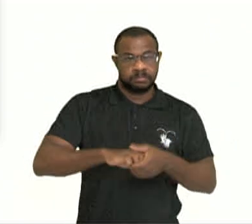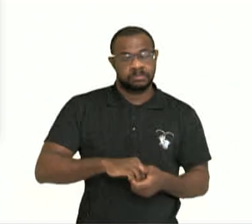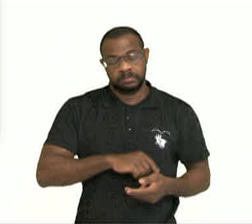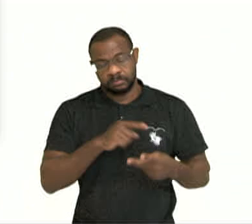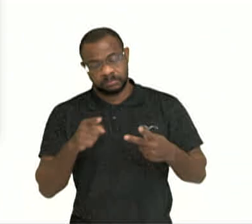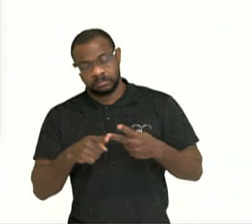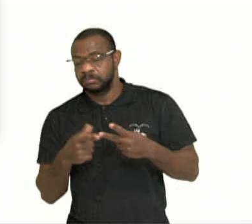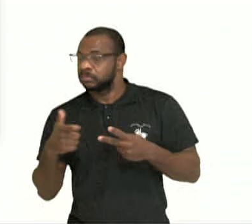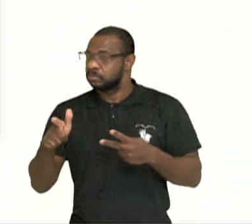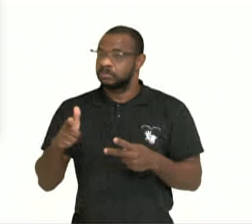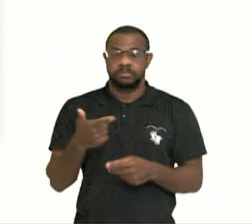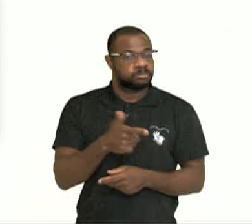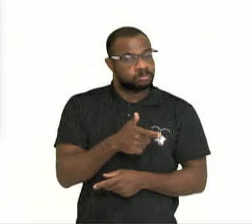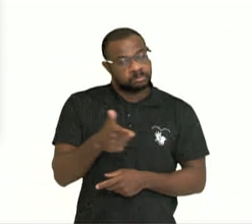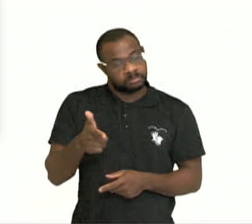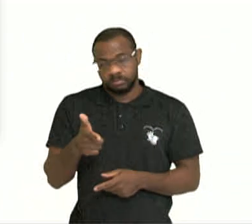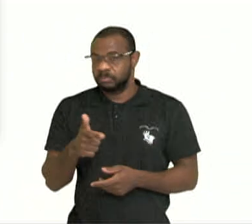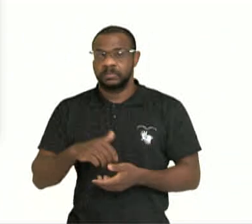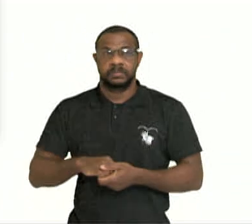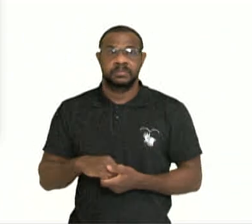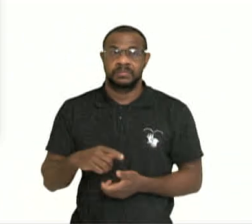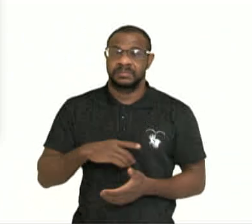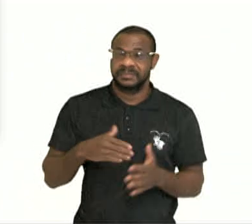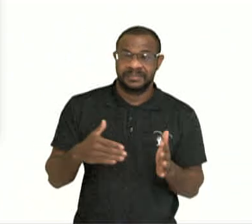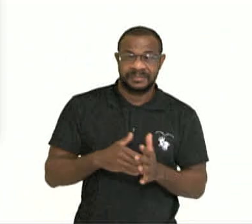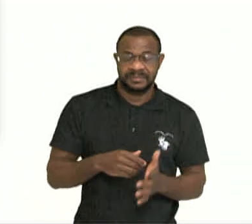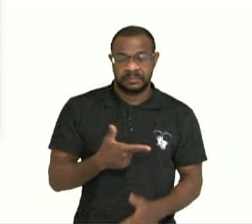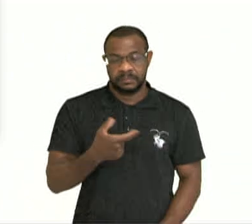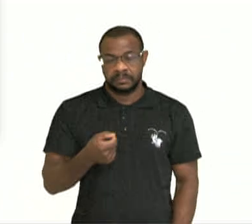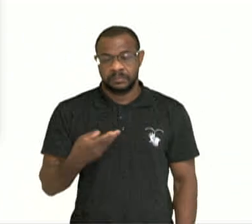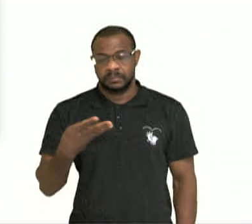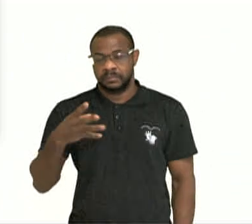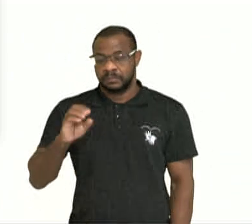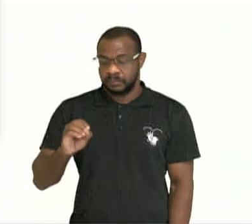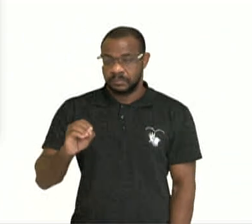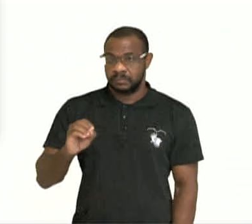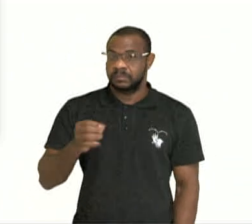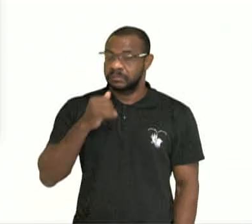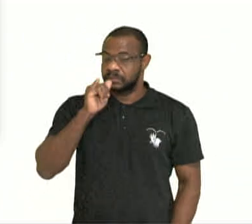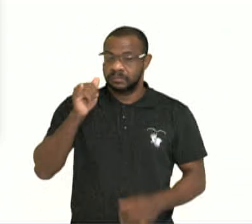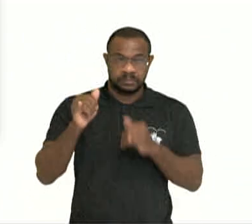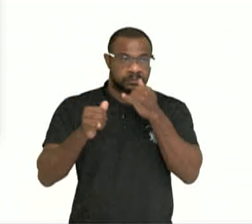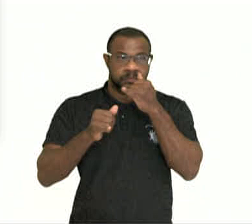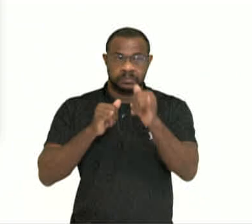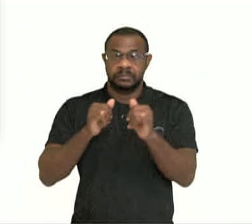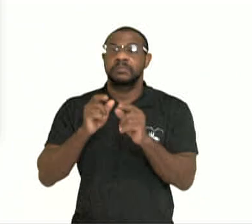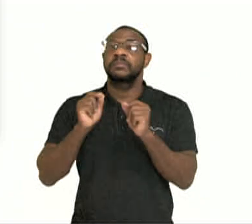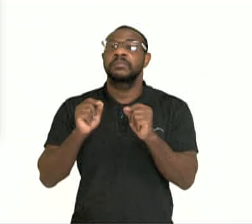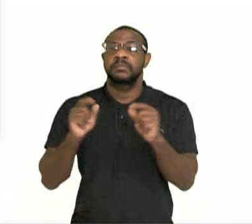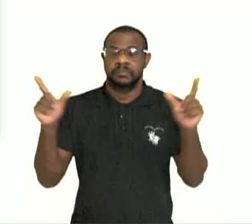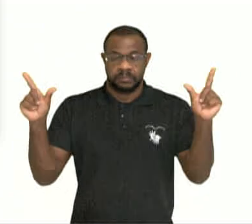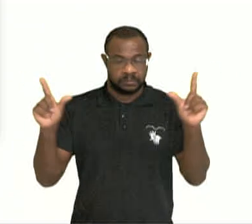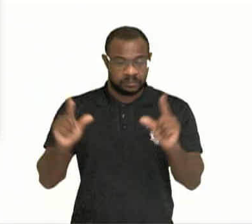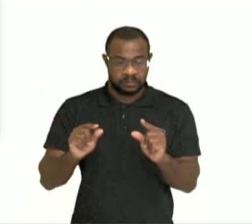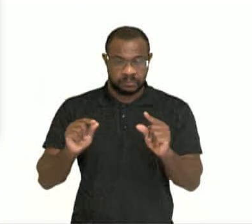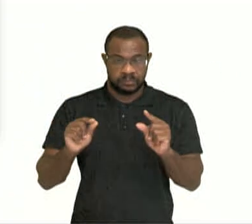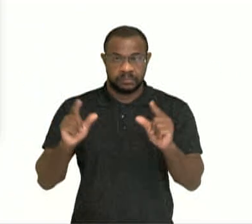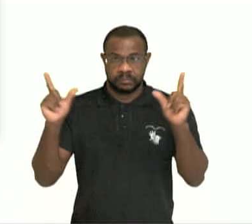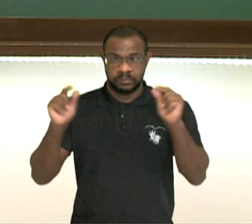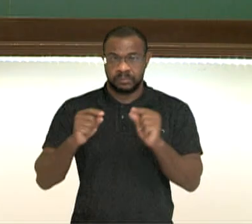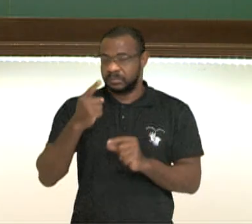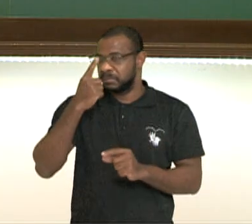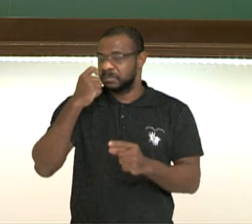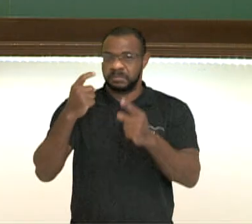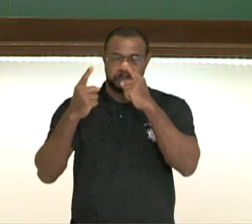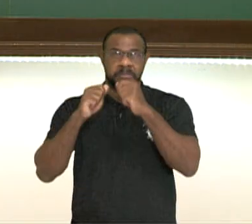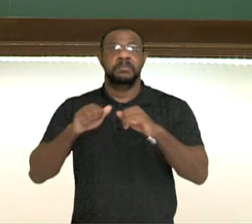essa matéria aqui ela está dizendo que até 2040 as fontes de energia elas serão menos poluentes.